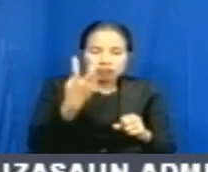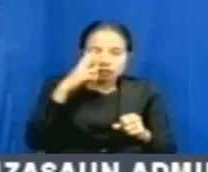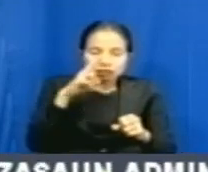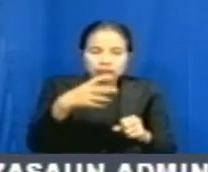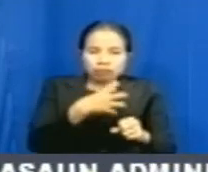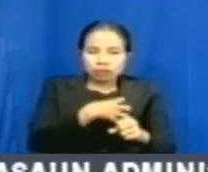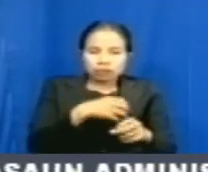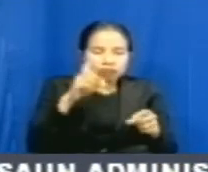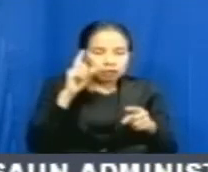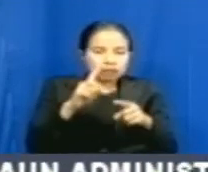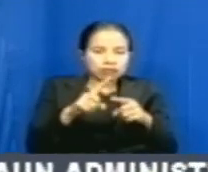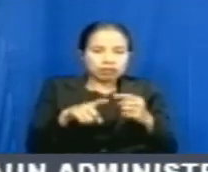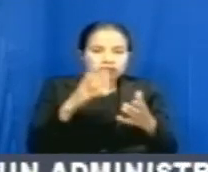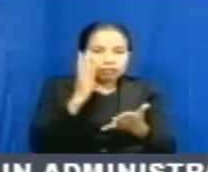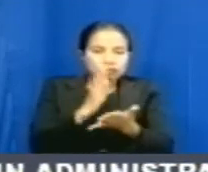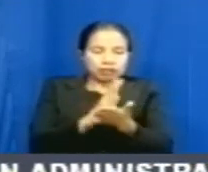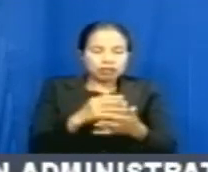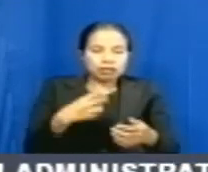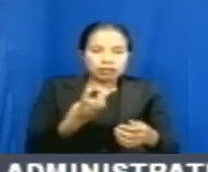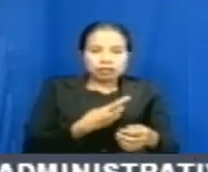para, né? Então, na fato,